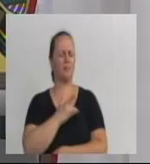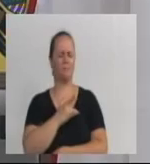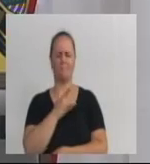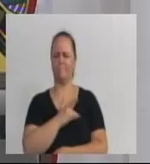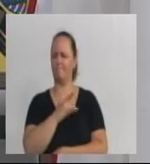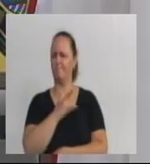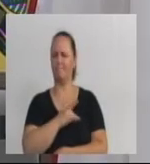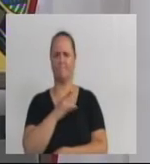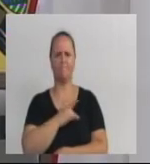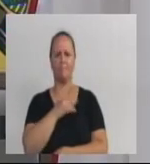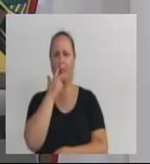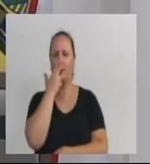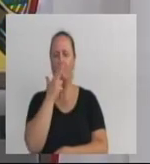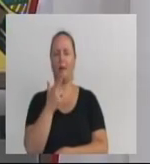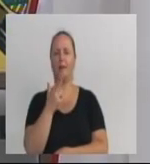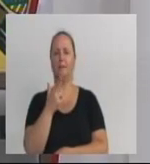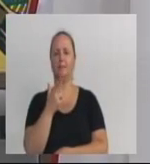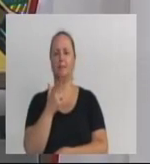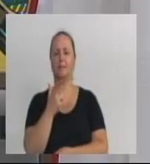só abrem